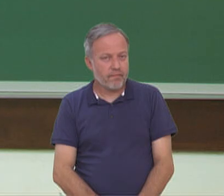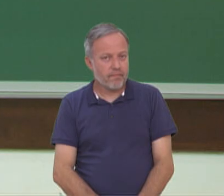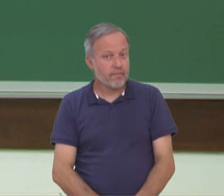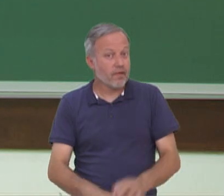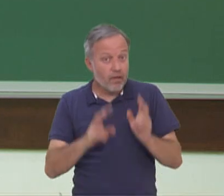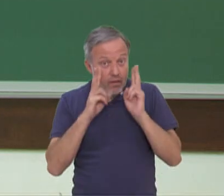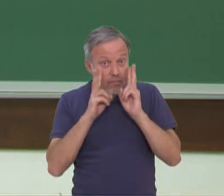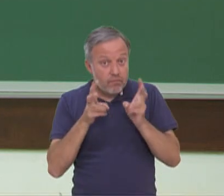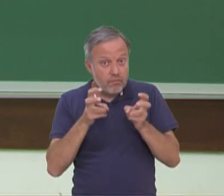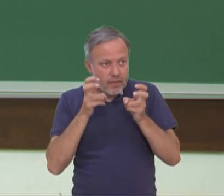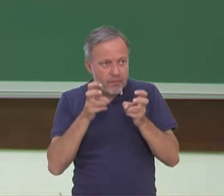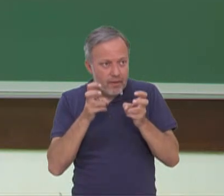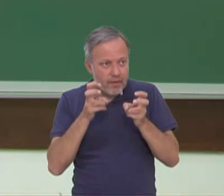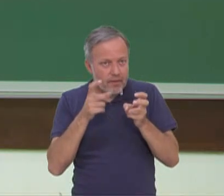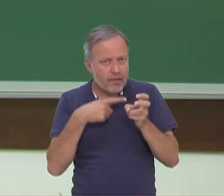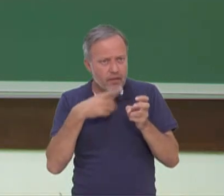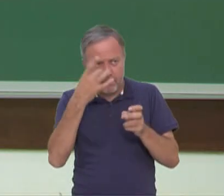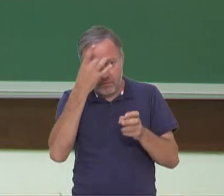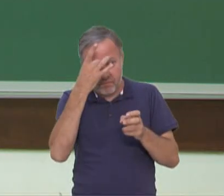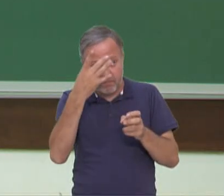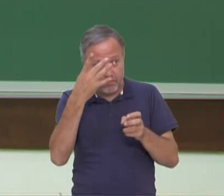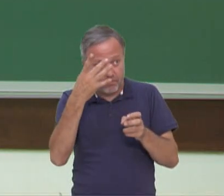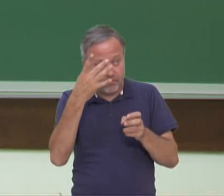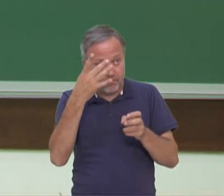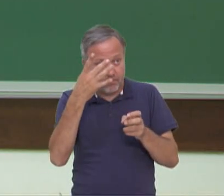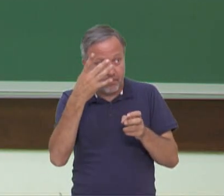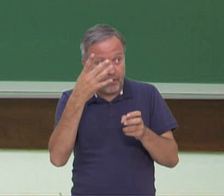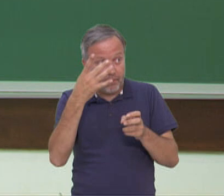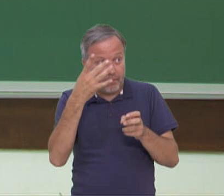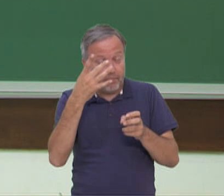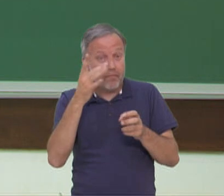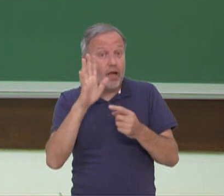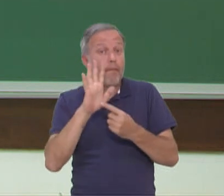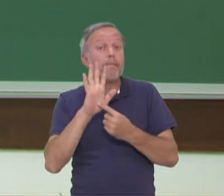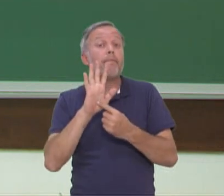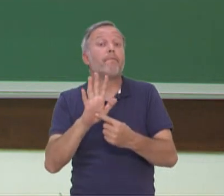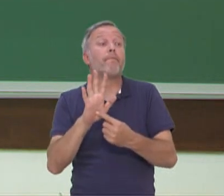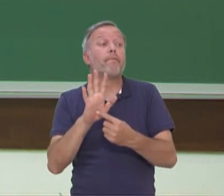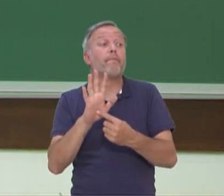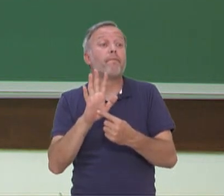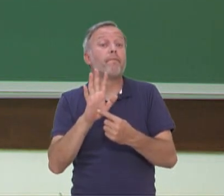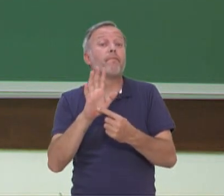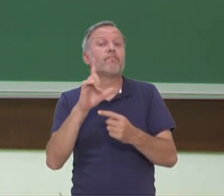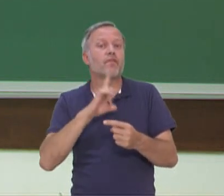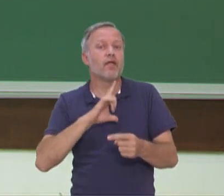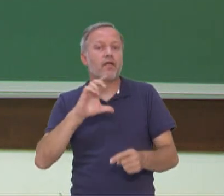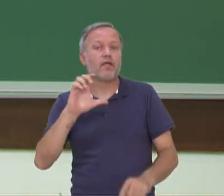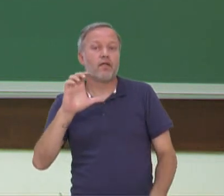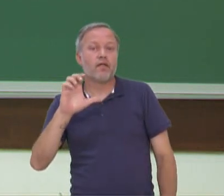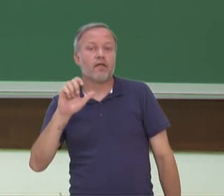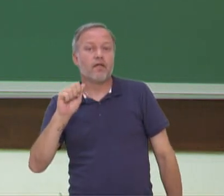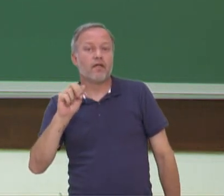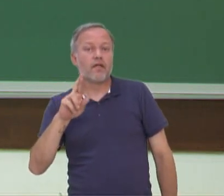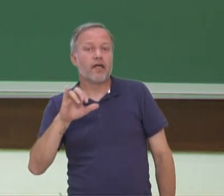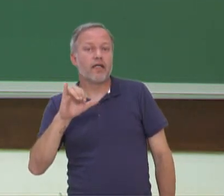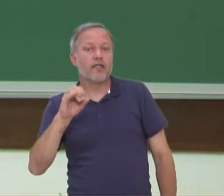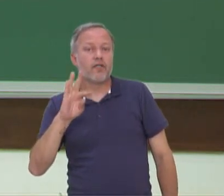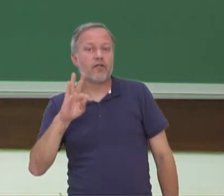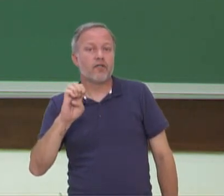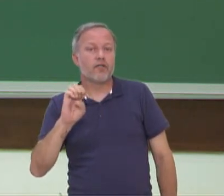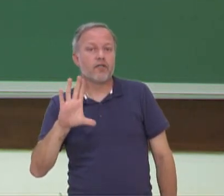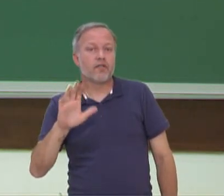Bastante atenção, você percebe que a questão é fácil. Célula procarionte apresenta a carioteca? Não, ela não tem.